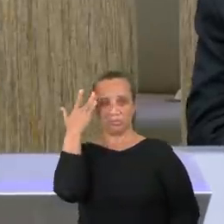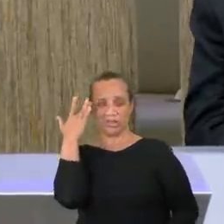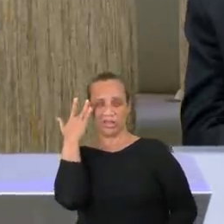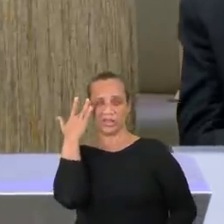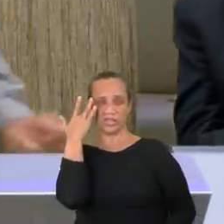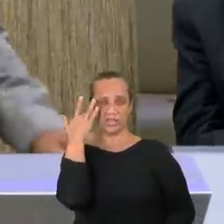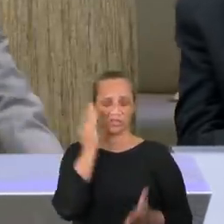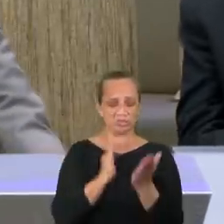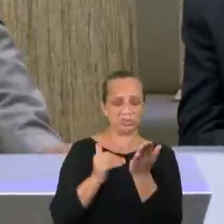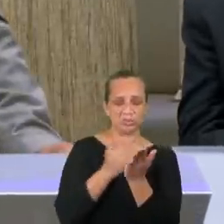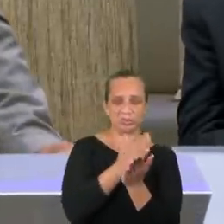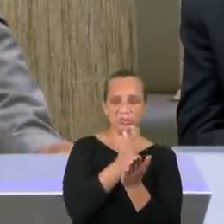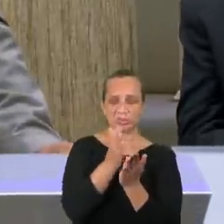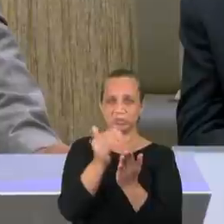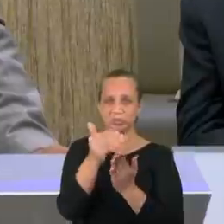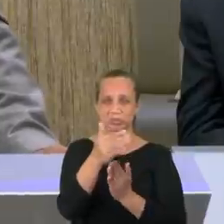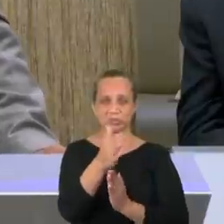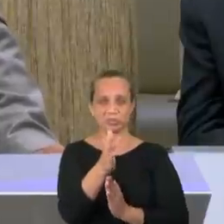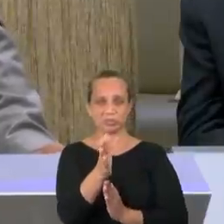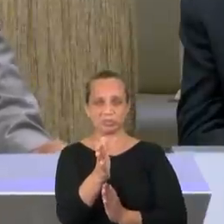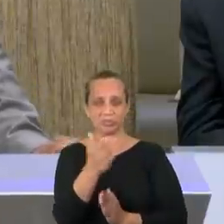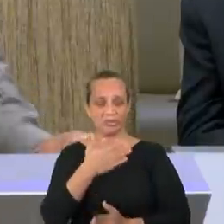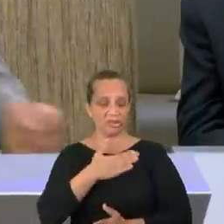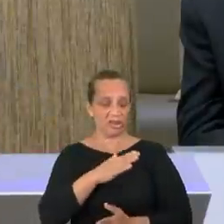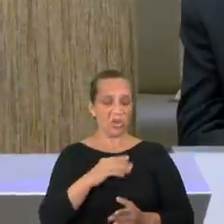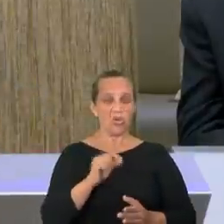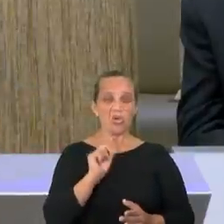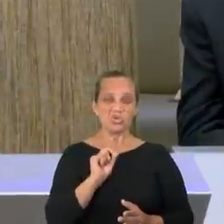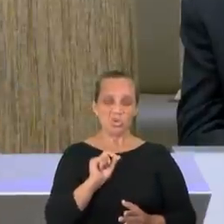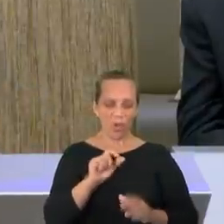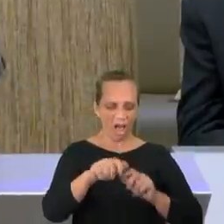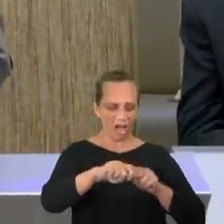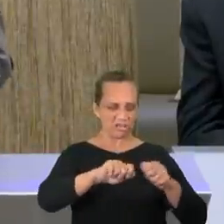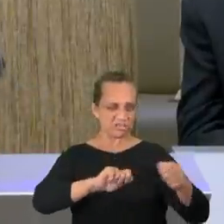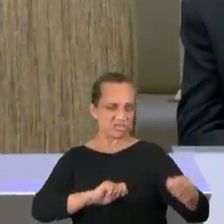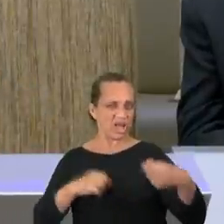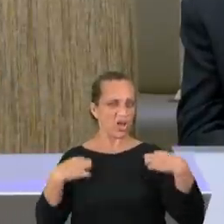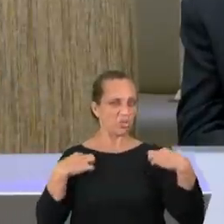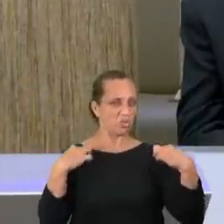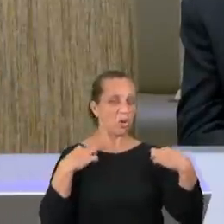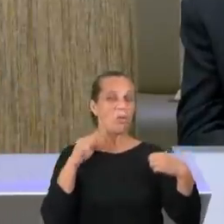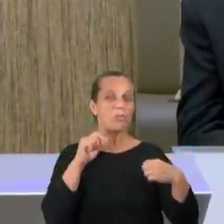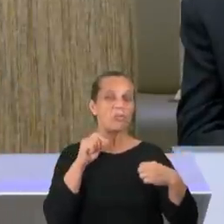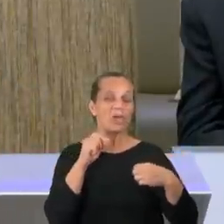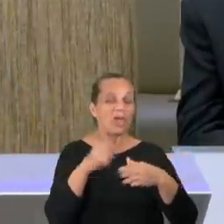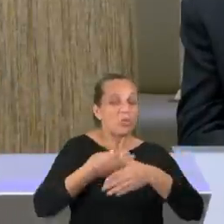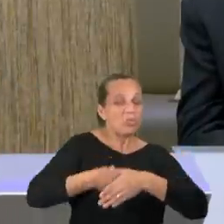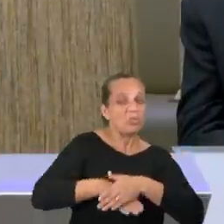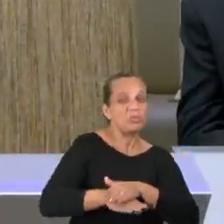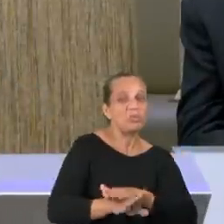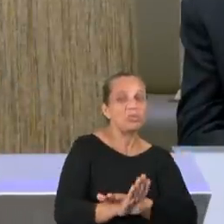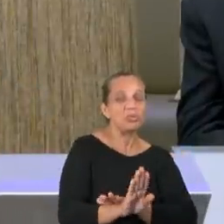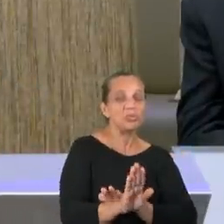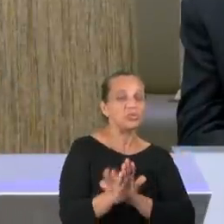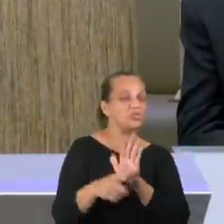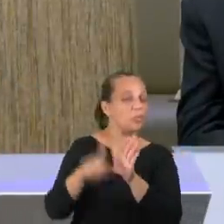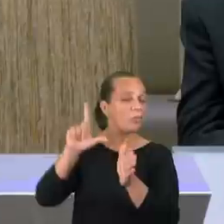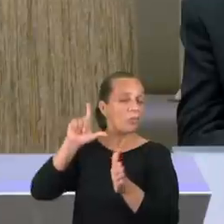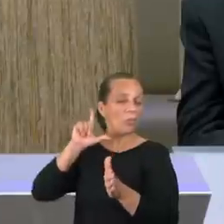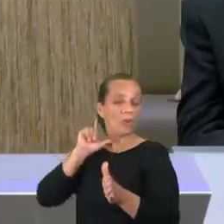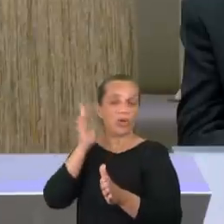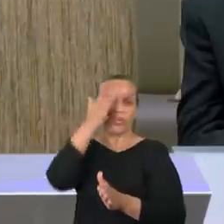rasgando apenas os vestidos. Porque era aquela prática de que quando alguém